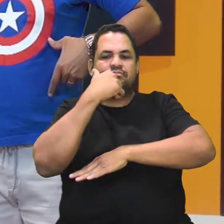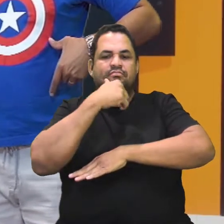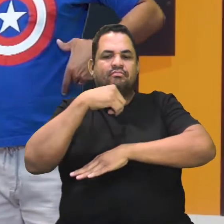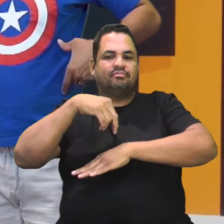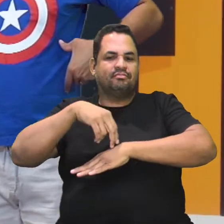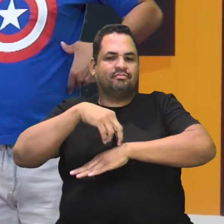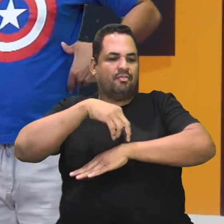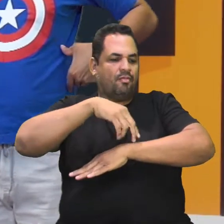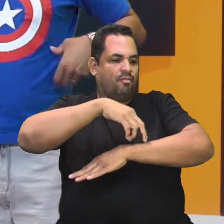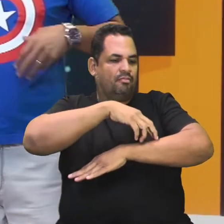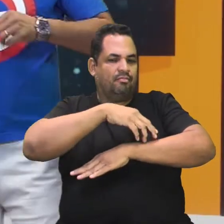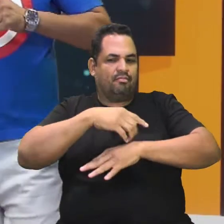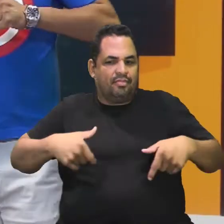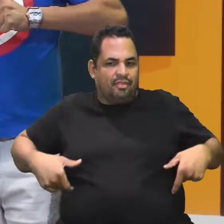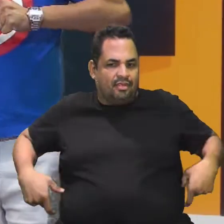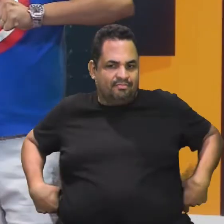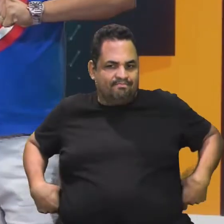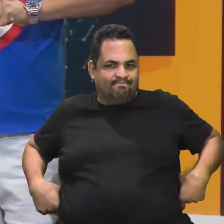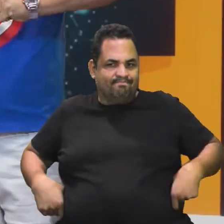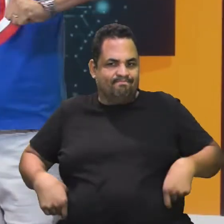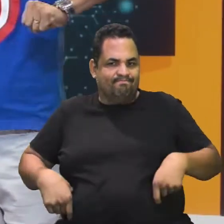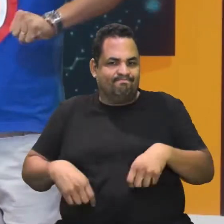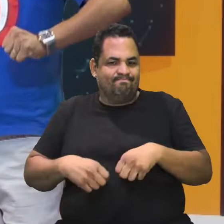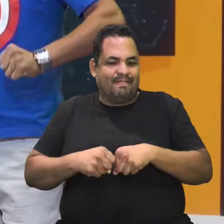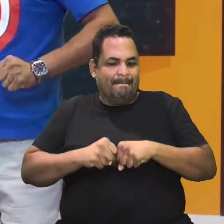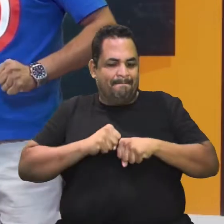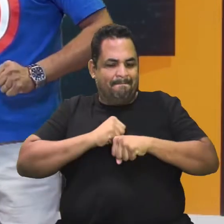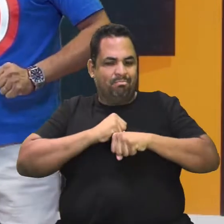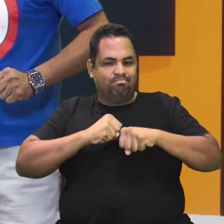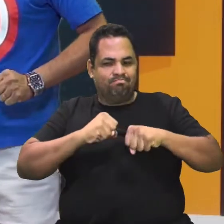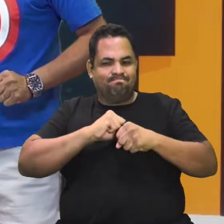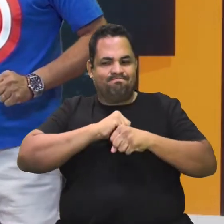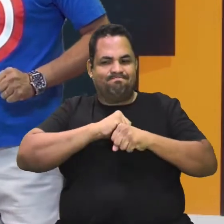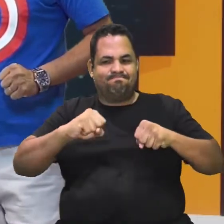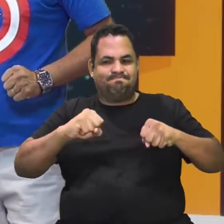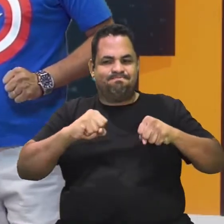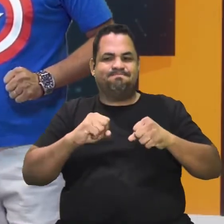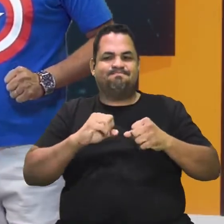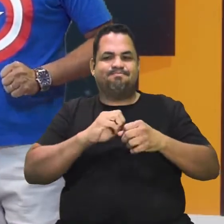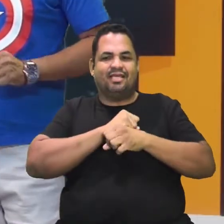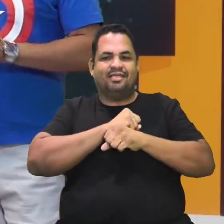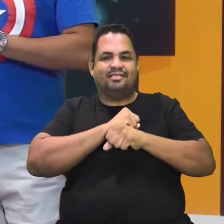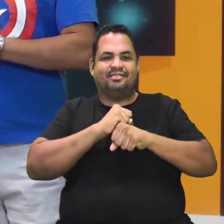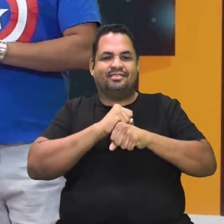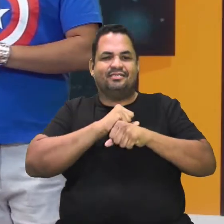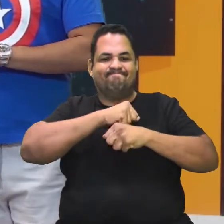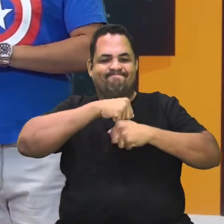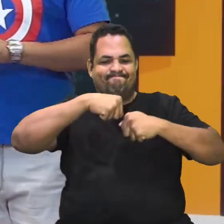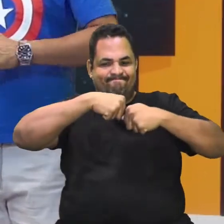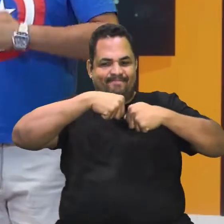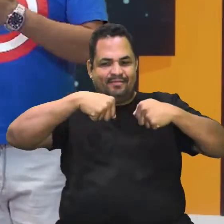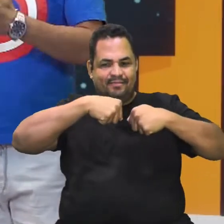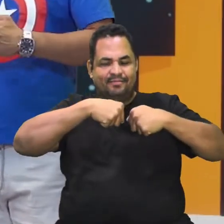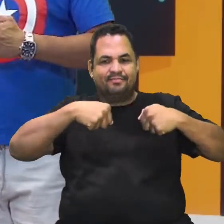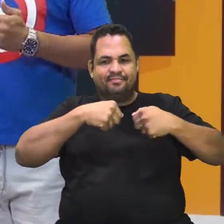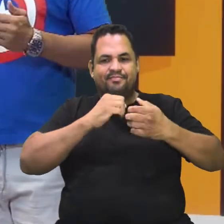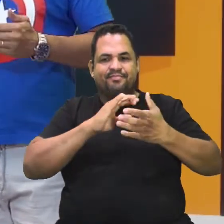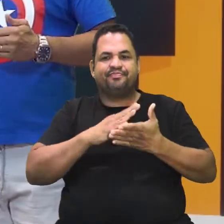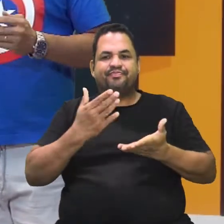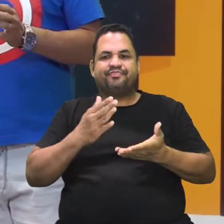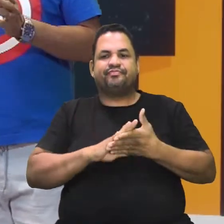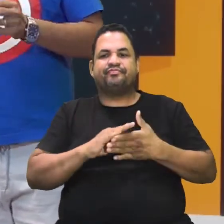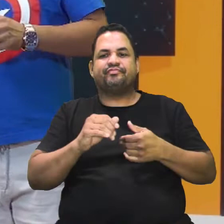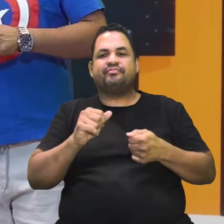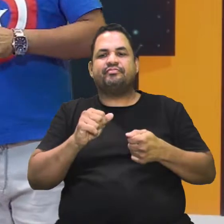cropete, o nome daquele troço que põe e sai para fazer filmes mais antigos, não tem? A intenção é essa, Eles né? fazem aqueles filmes mais antigos,